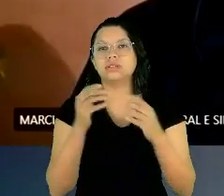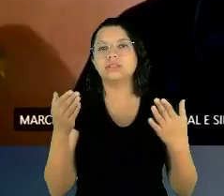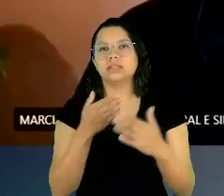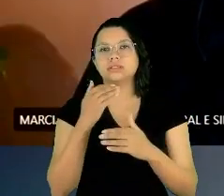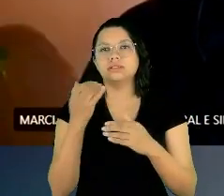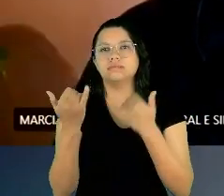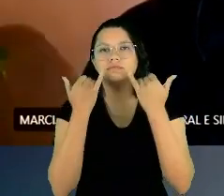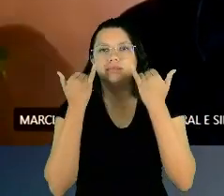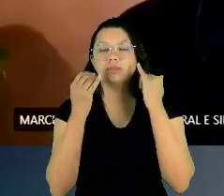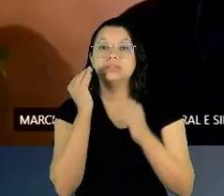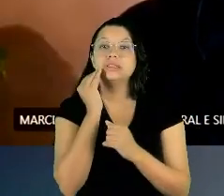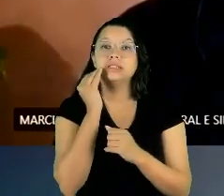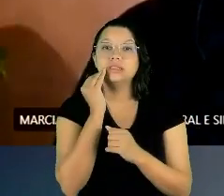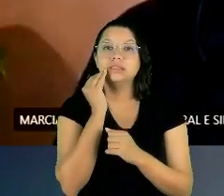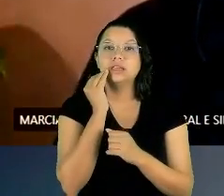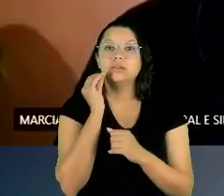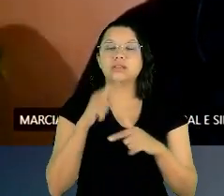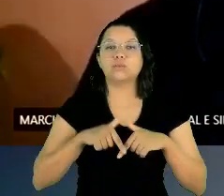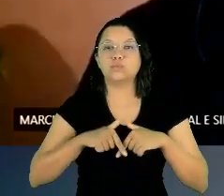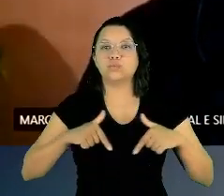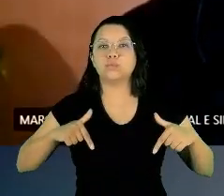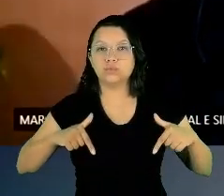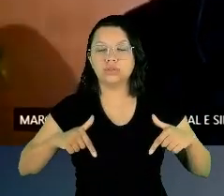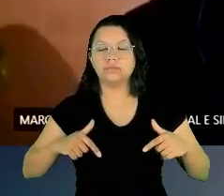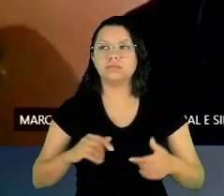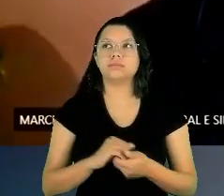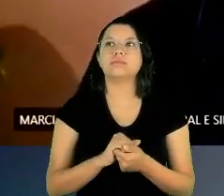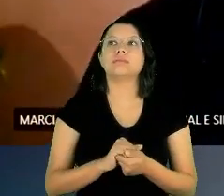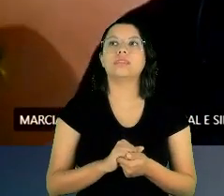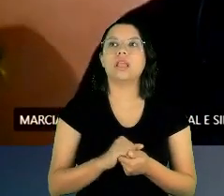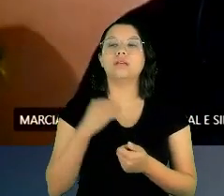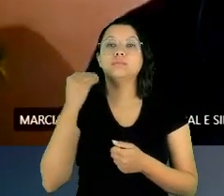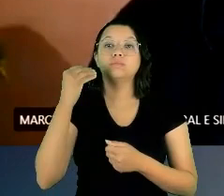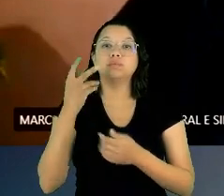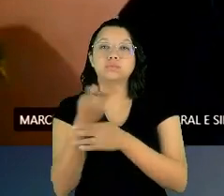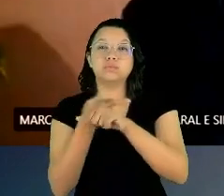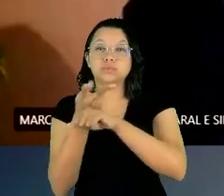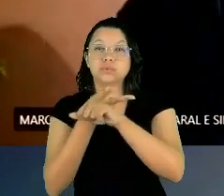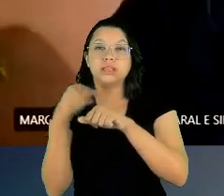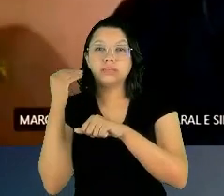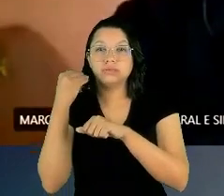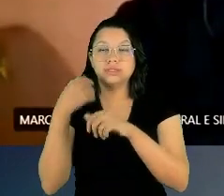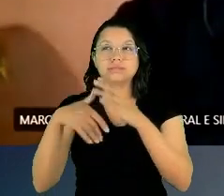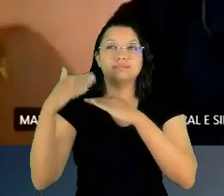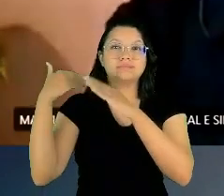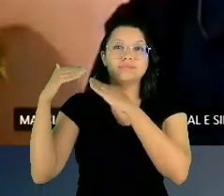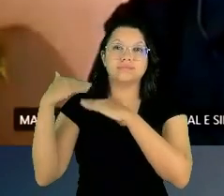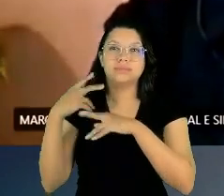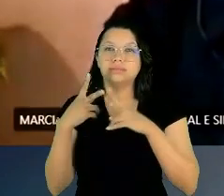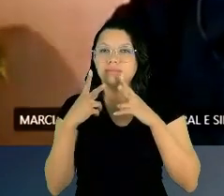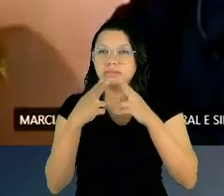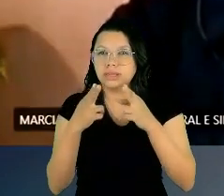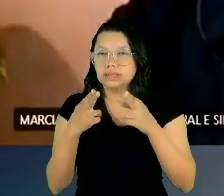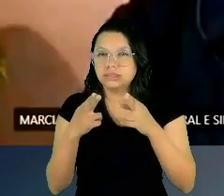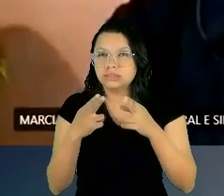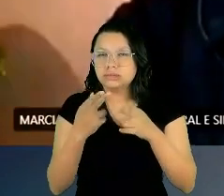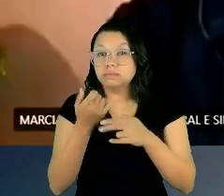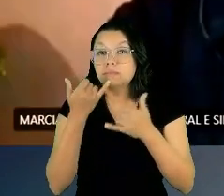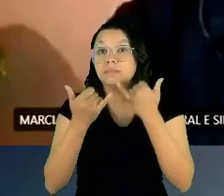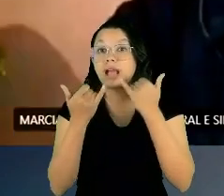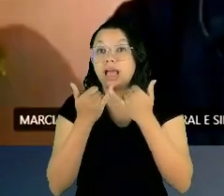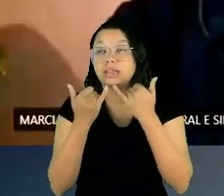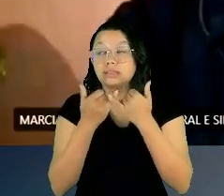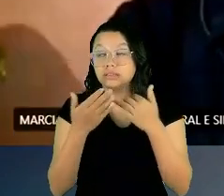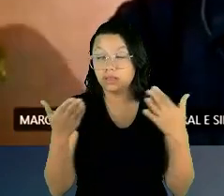processa as informações para tentar ser imparcial. E uma das coisas é buscar experiências passadas na sua memória